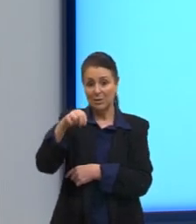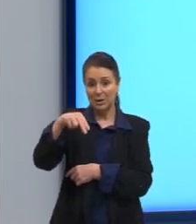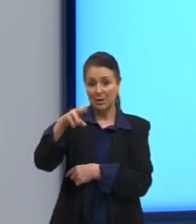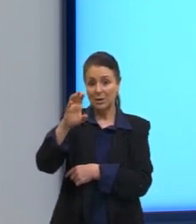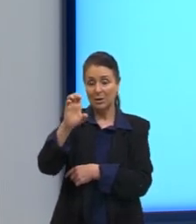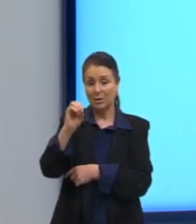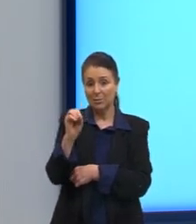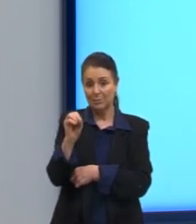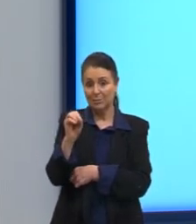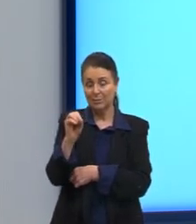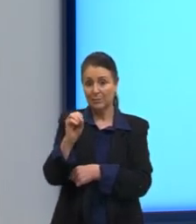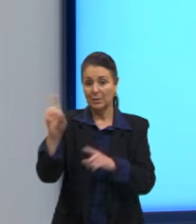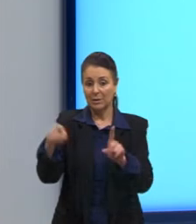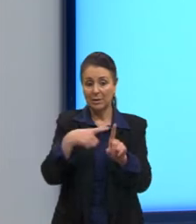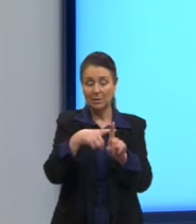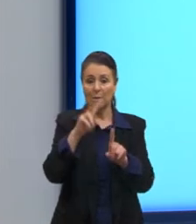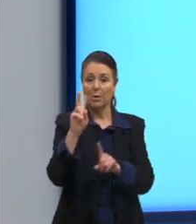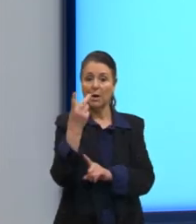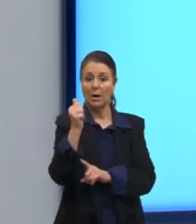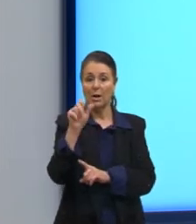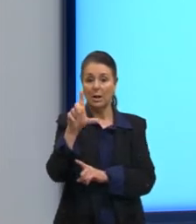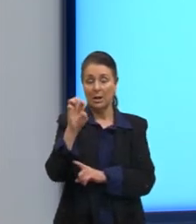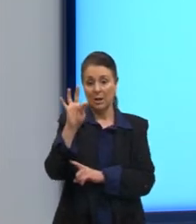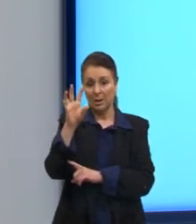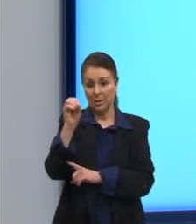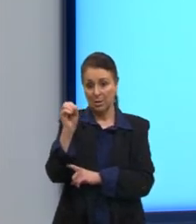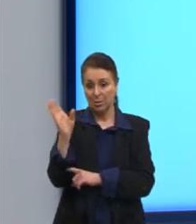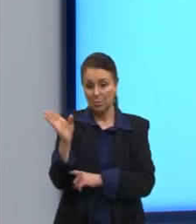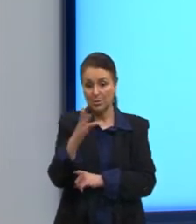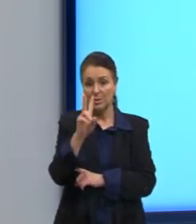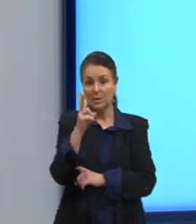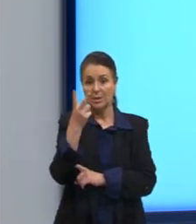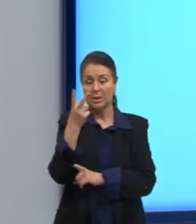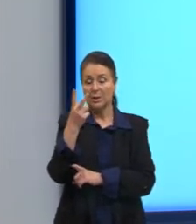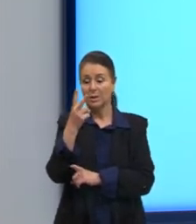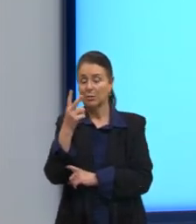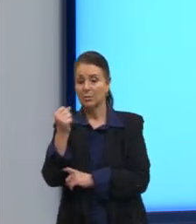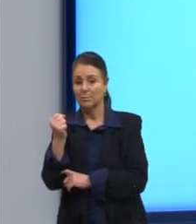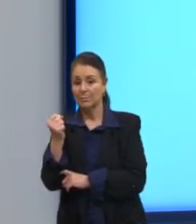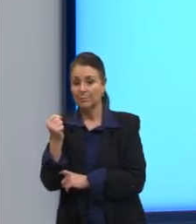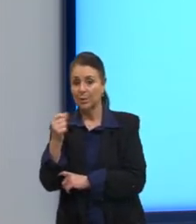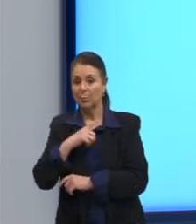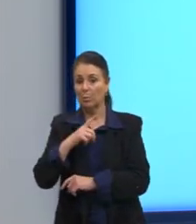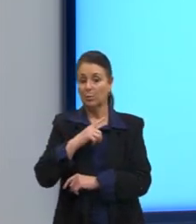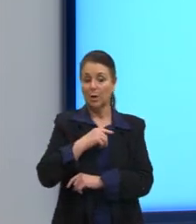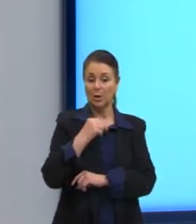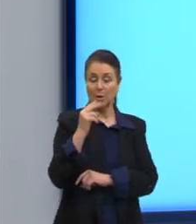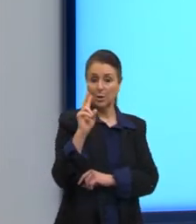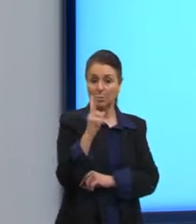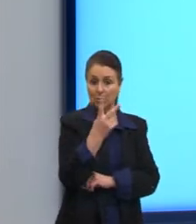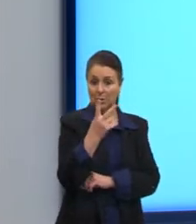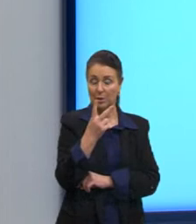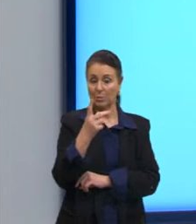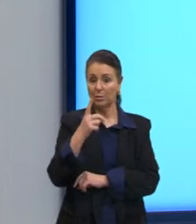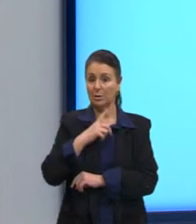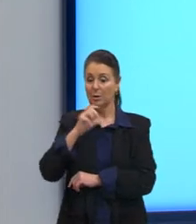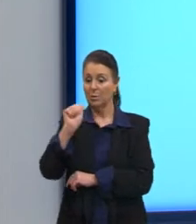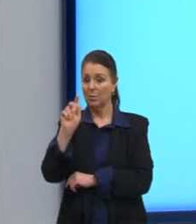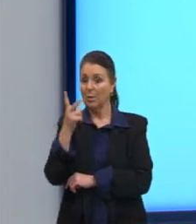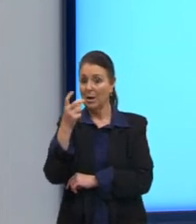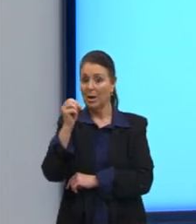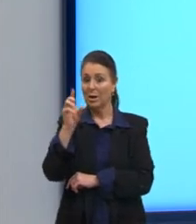bom na adição de haletos de hidrogênio o que que são os haletos de hidrogênio quando tem um hidrogênio e eu tenho um halogênio